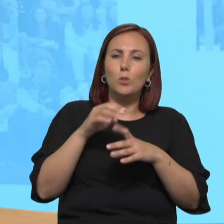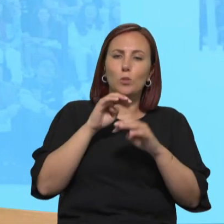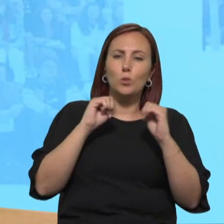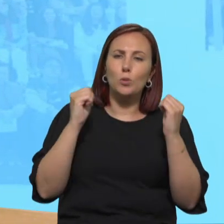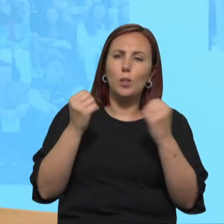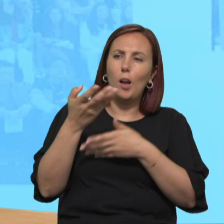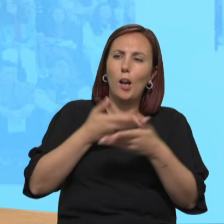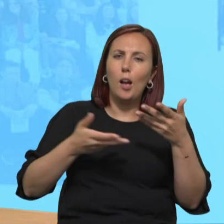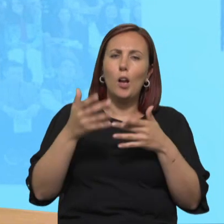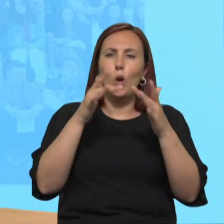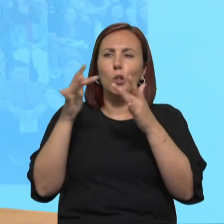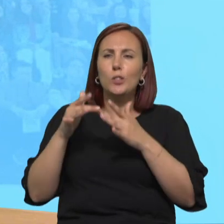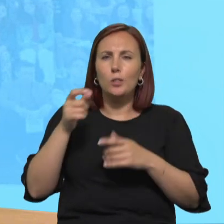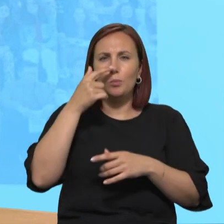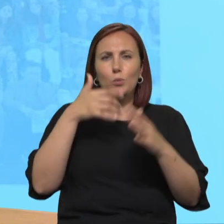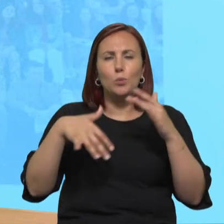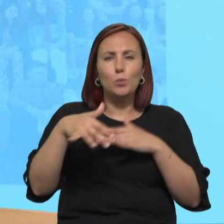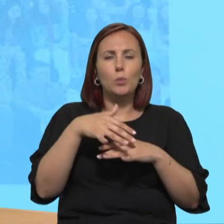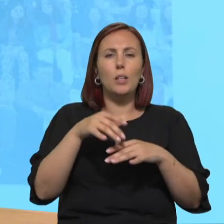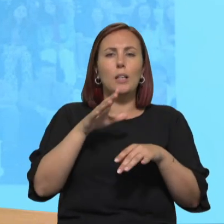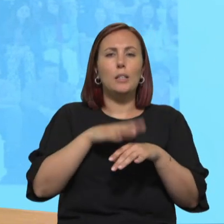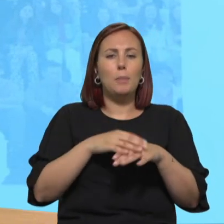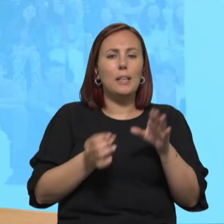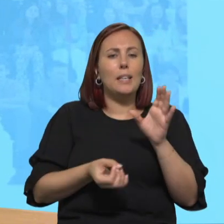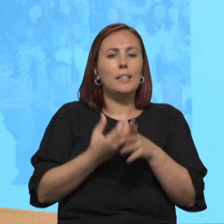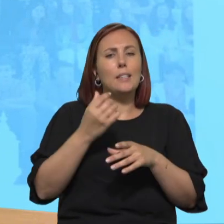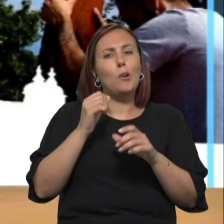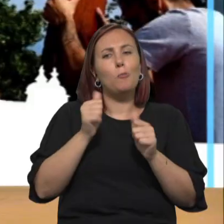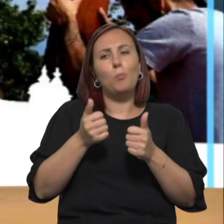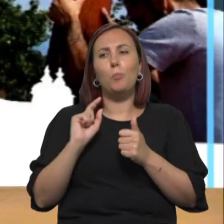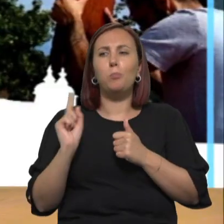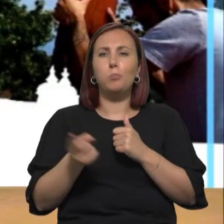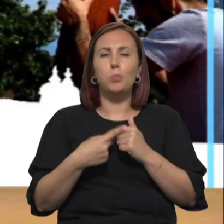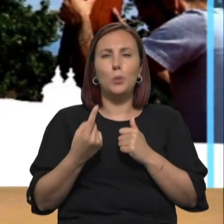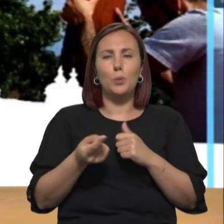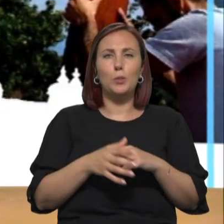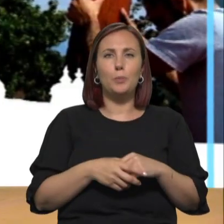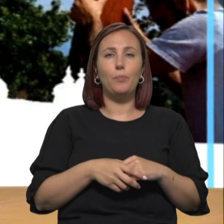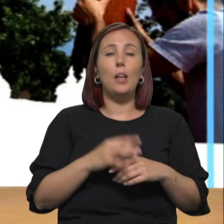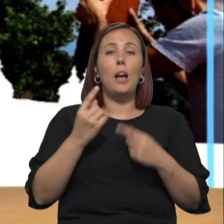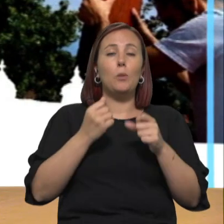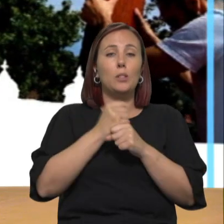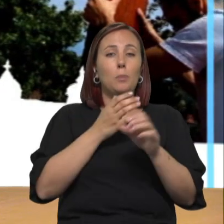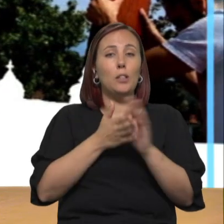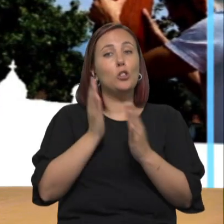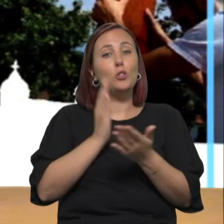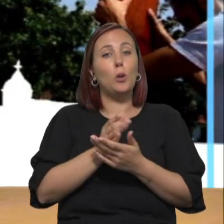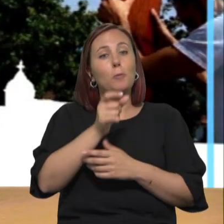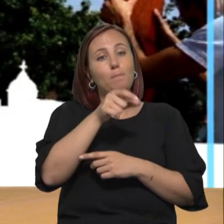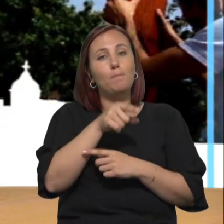os outros, com o diferente, também de construção de bem comum. Há muitos empregos que só têm essa parte.